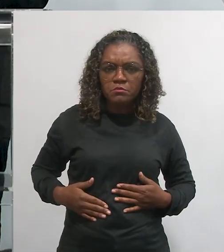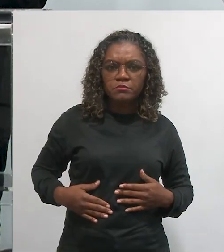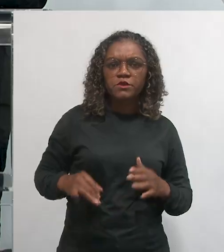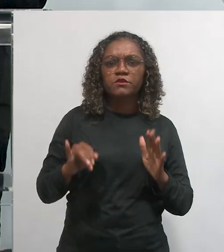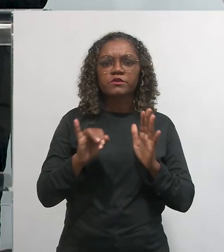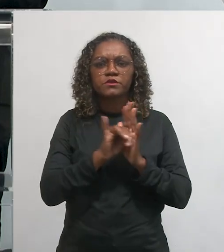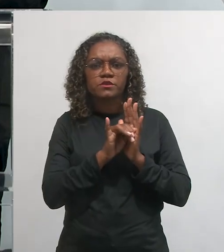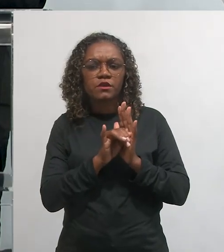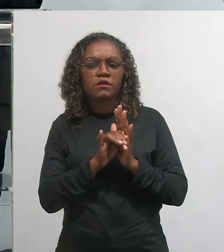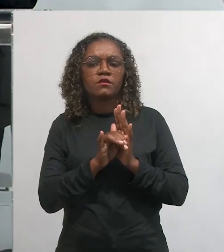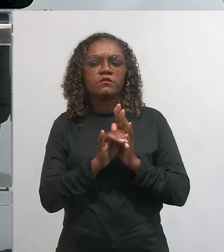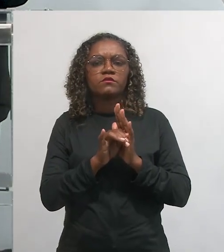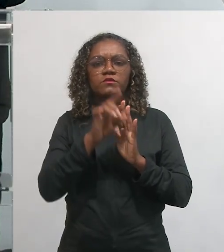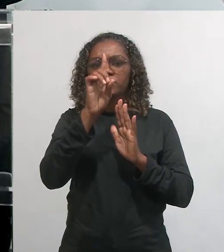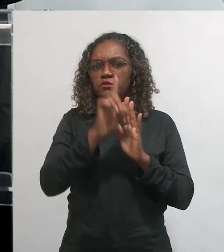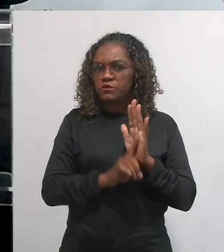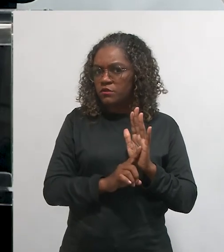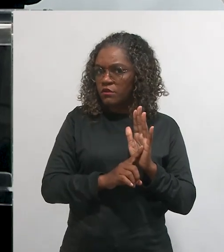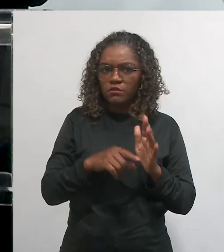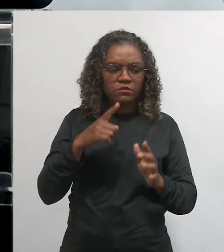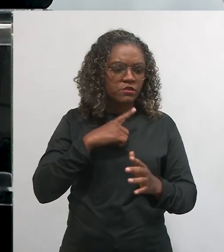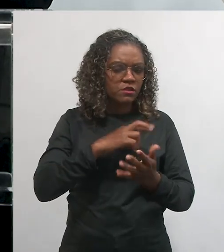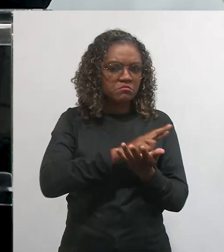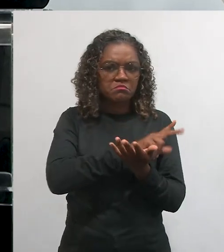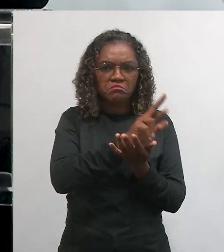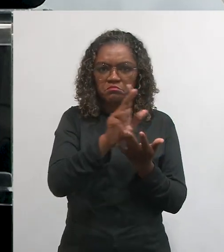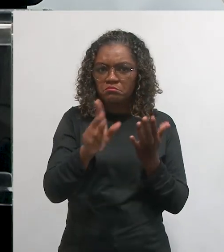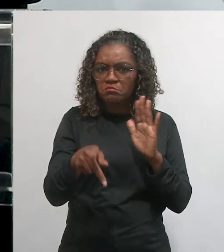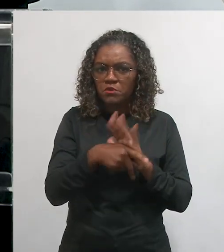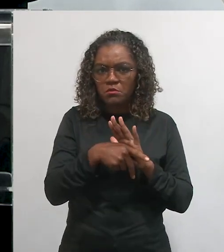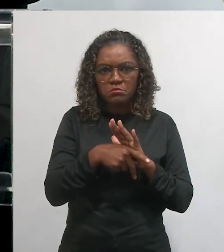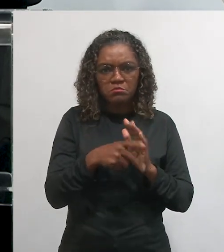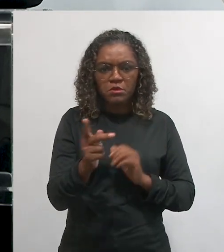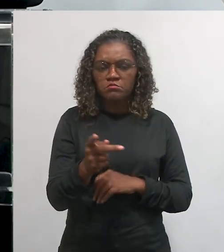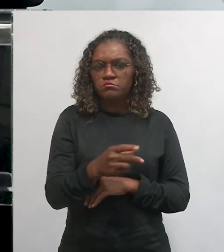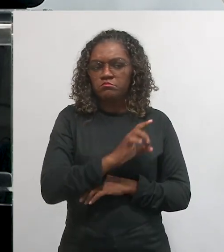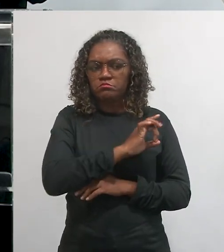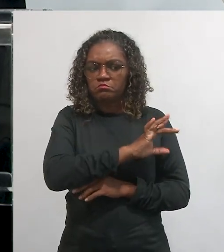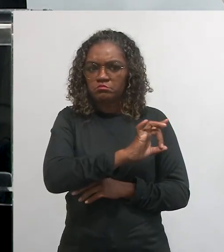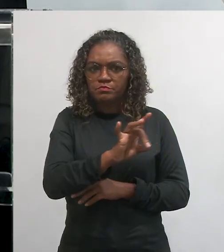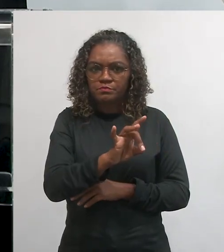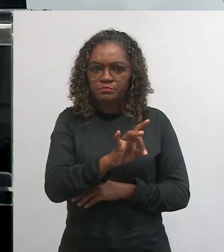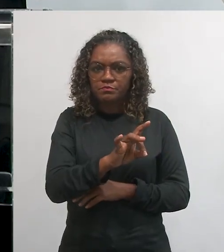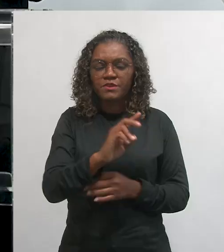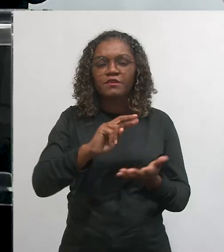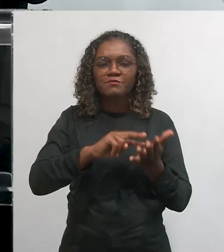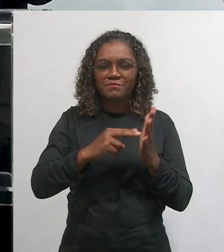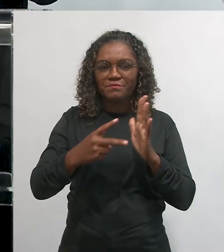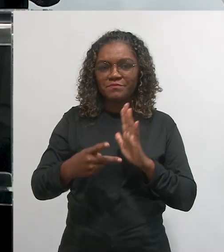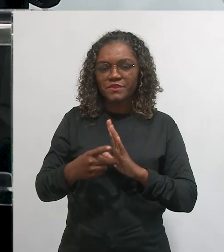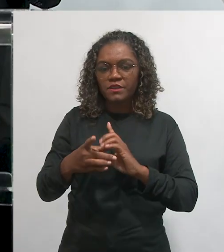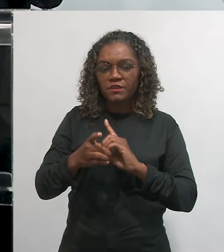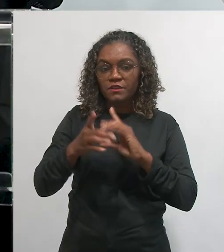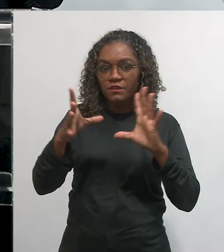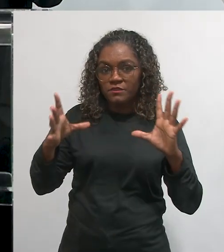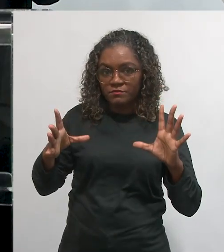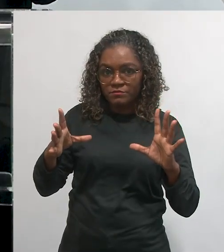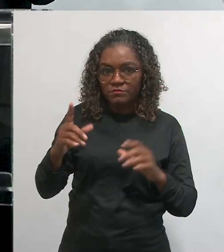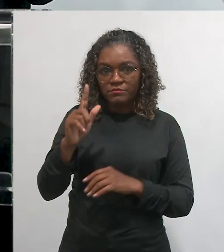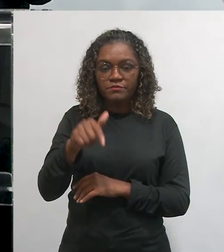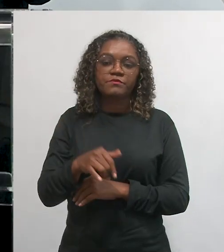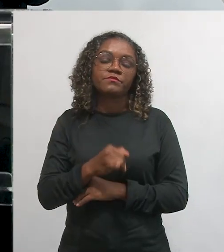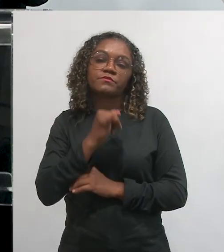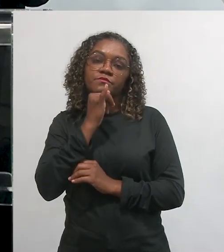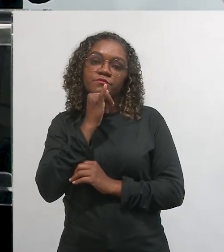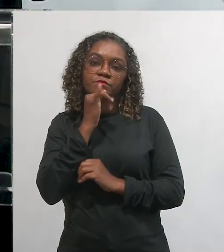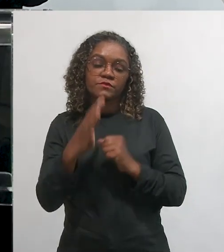de ter posses, né? Então daí nós estamos falando do liberalismo clássico. Então, para garantir a propriedade,